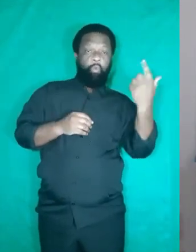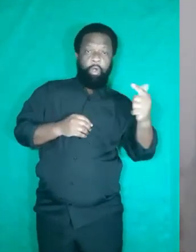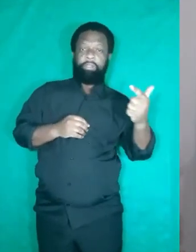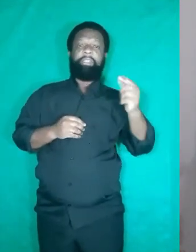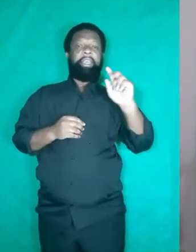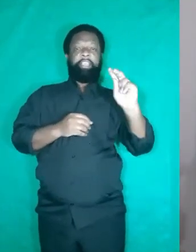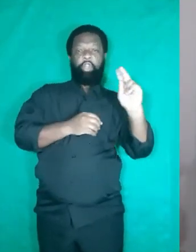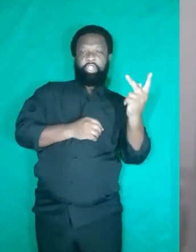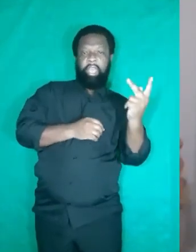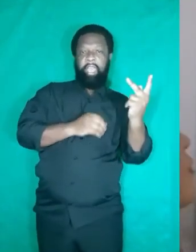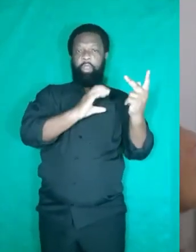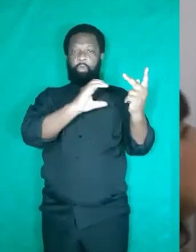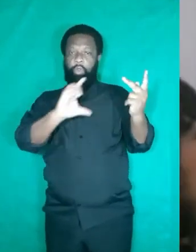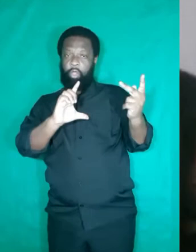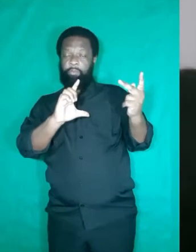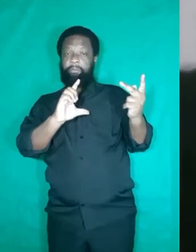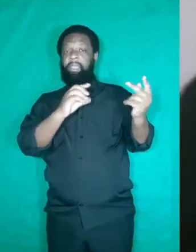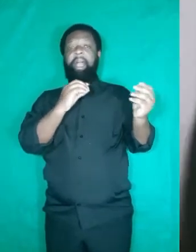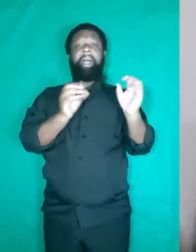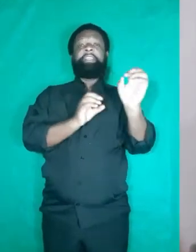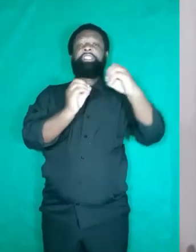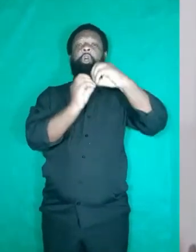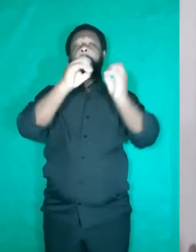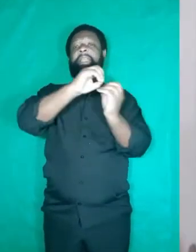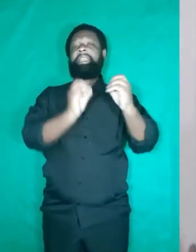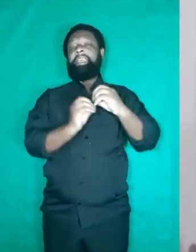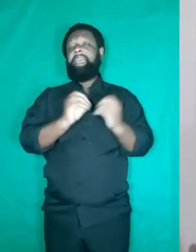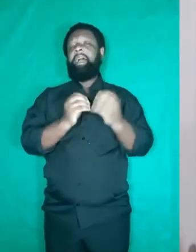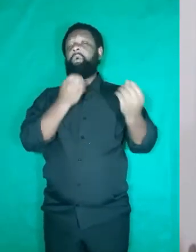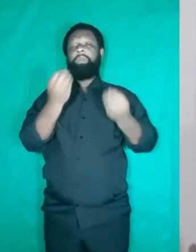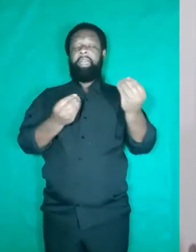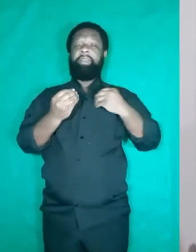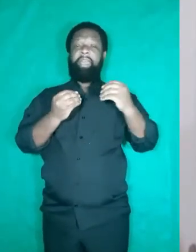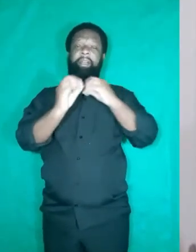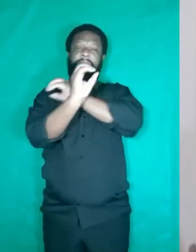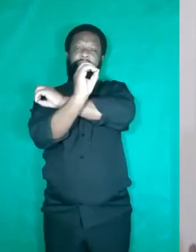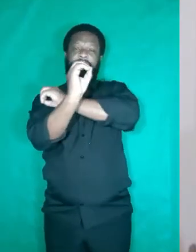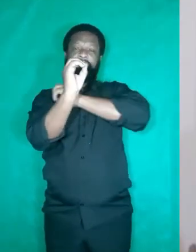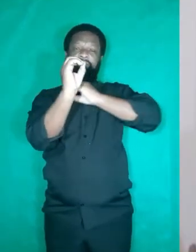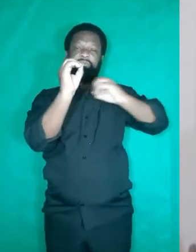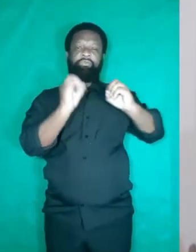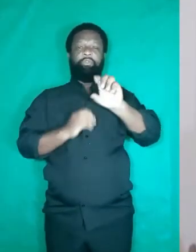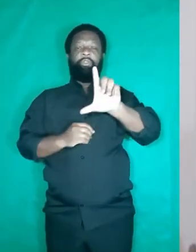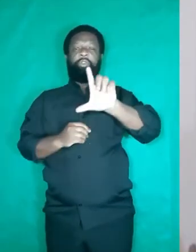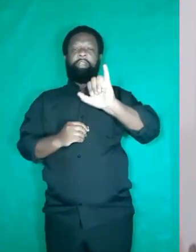átomo de hidrogênio e um de cloro, nesses casos a geometria é linear.